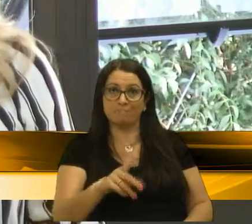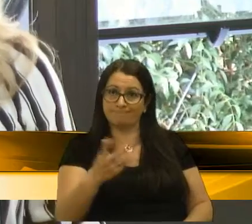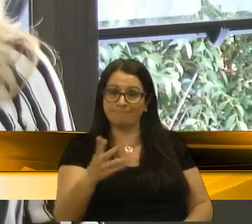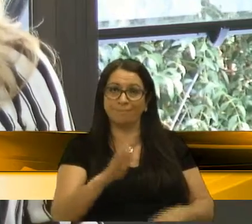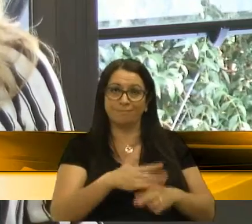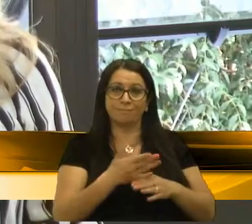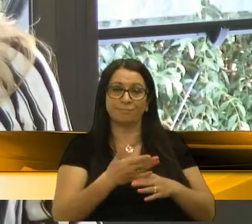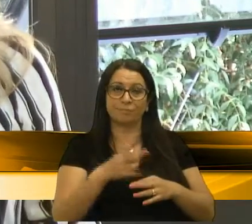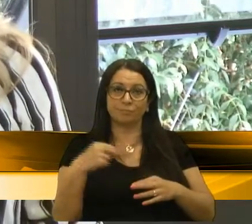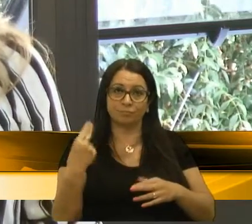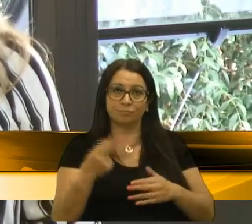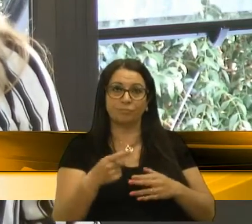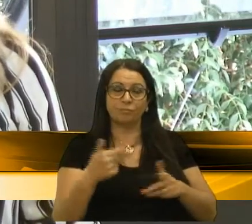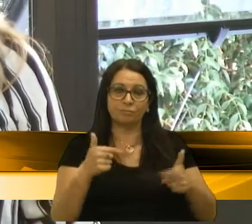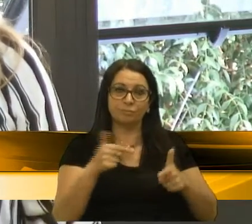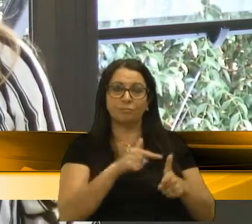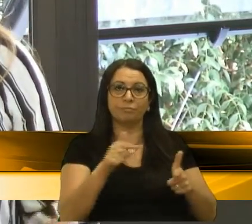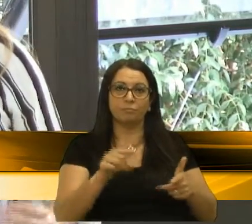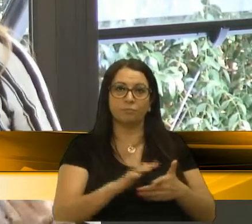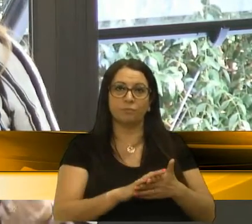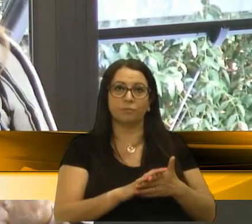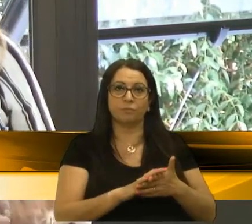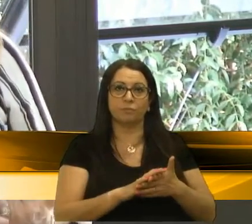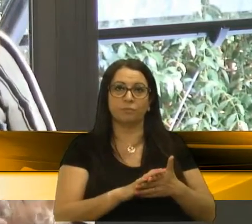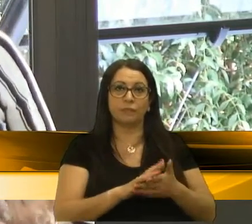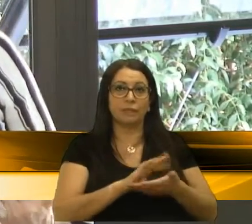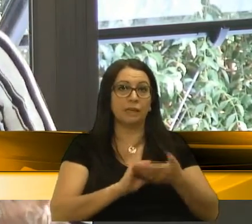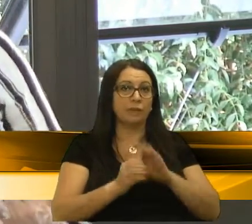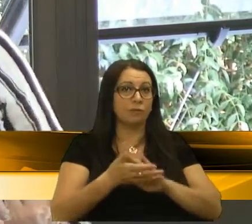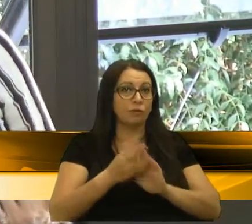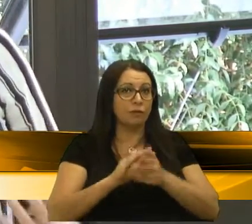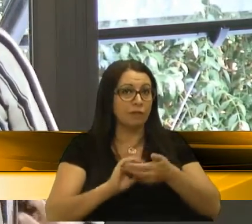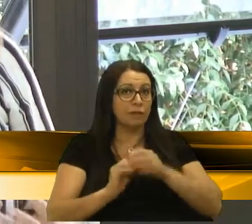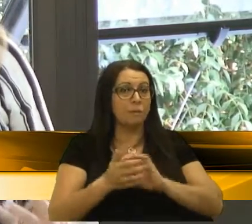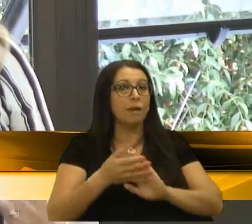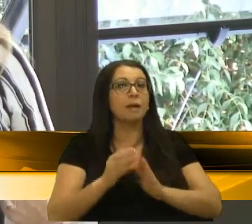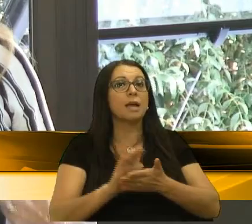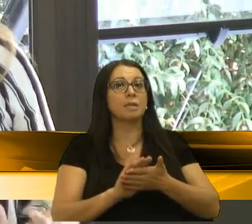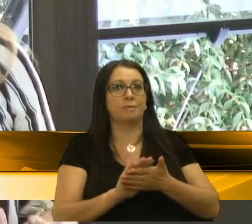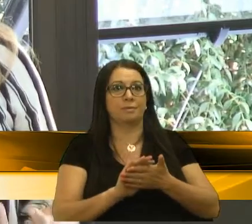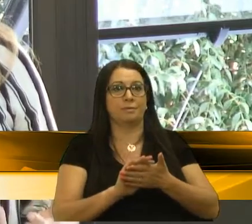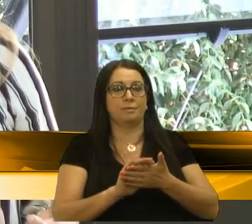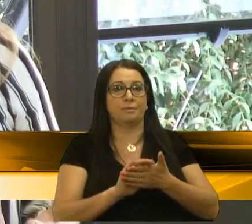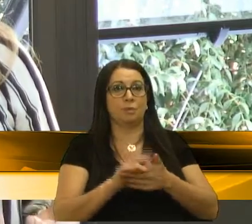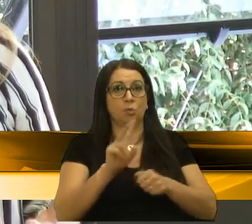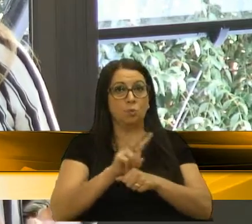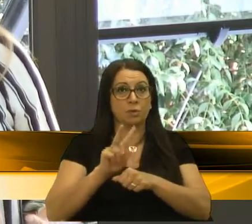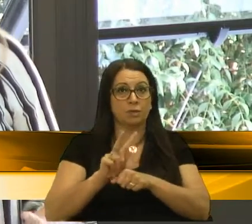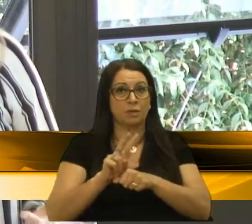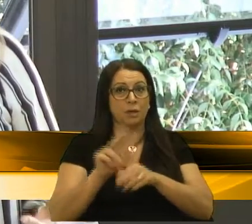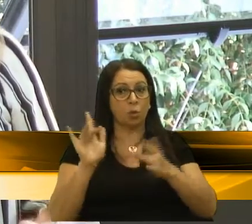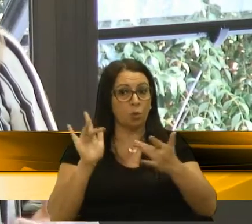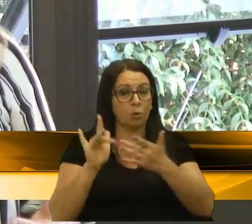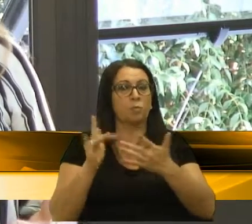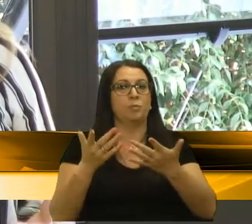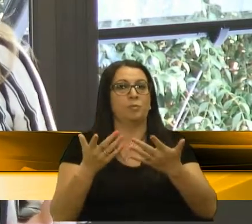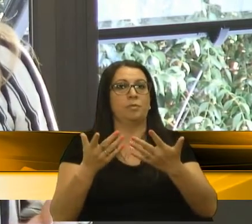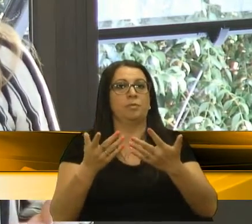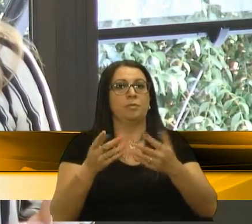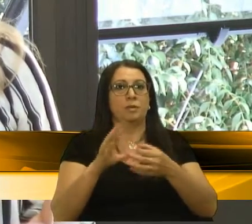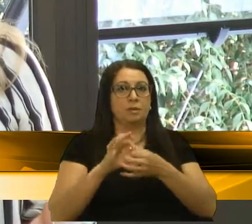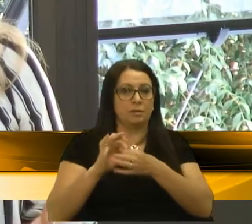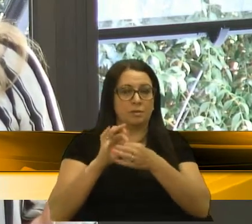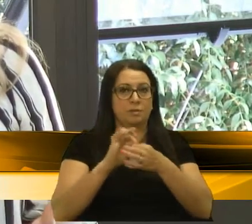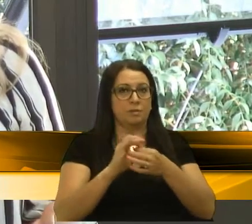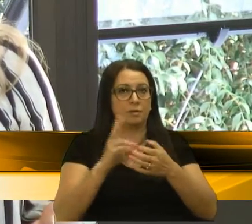mais nós trabalharmos com lavagem de mãos, com cuidado, contato e com união,